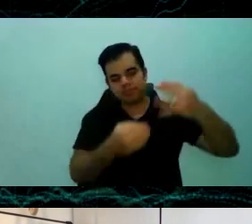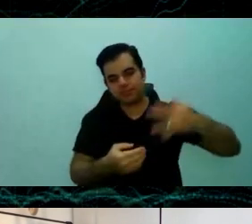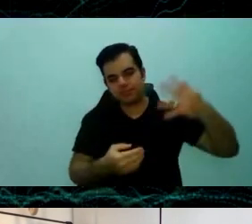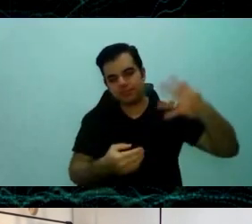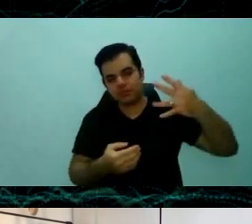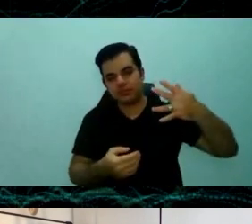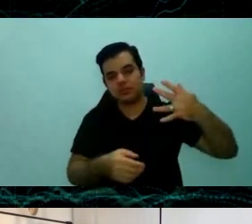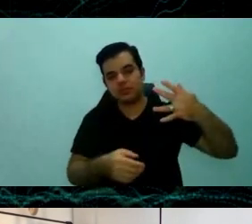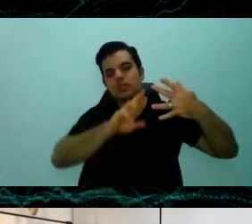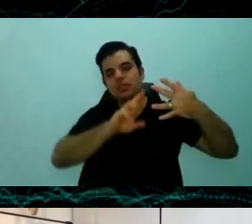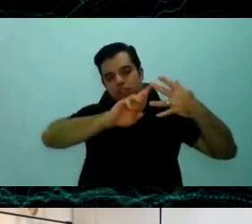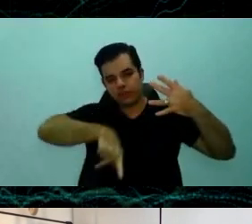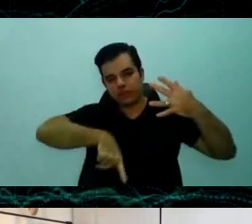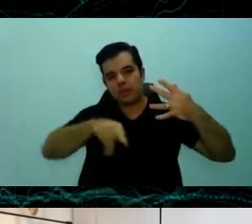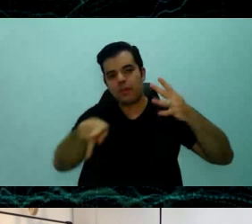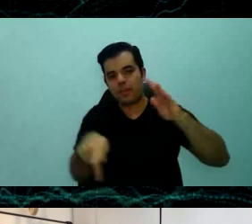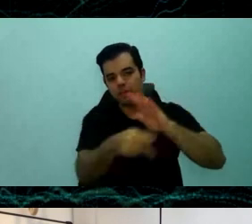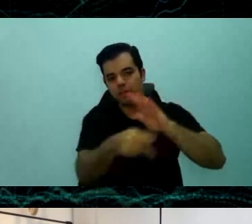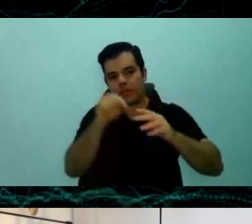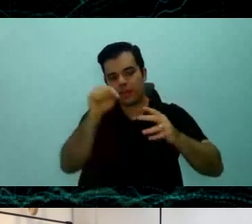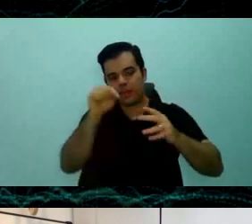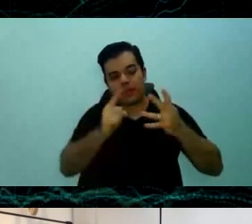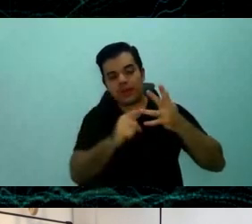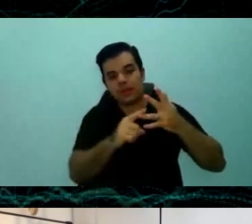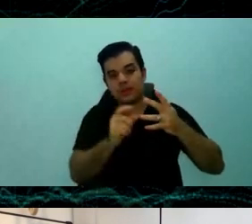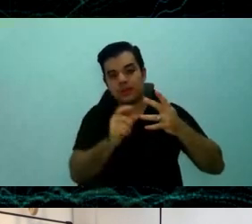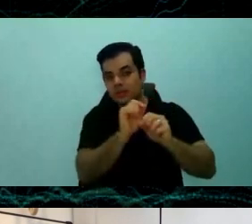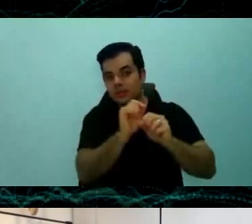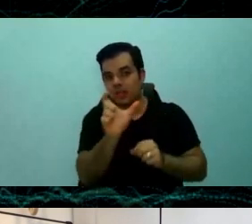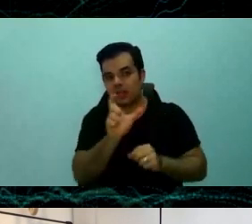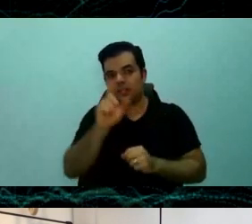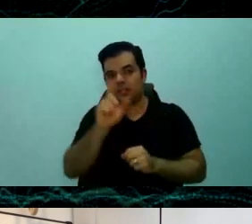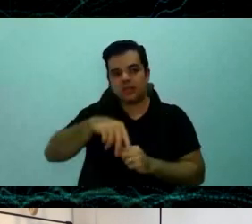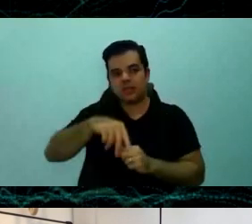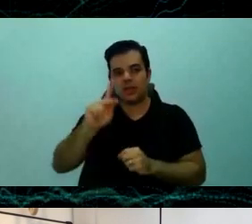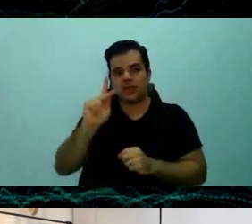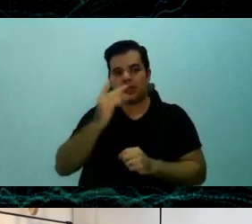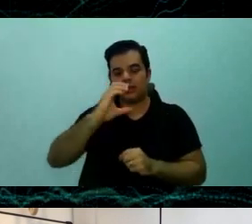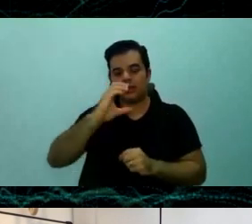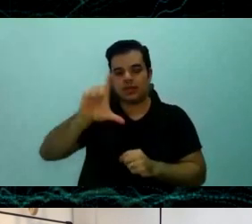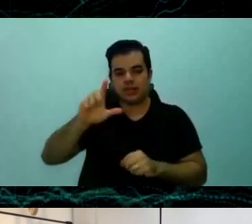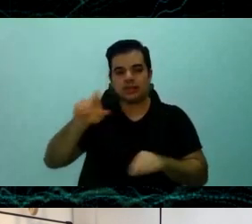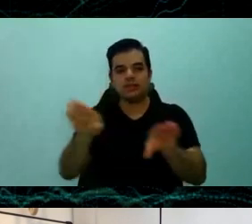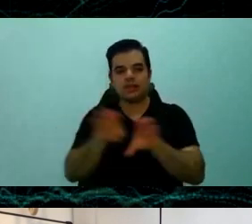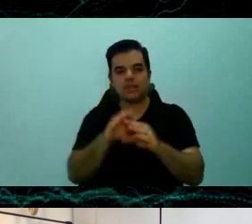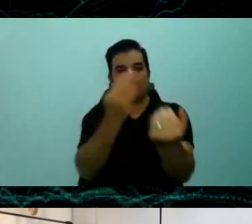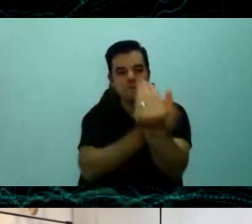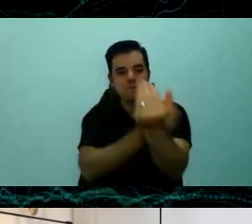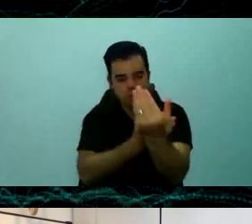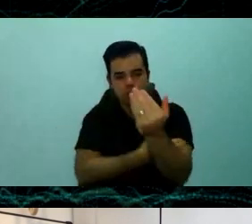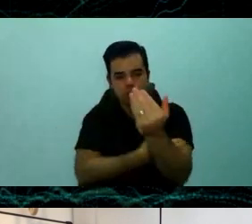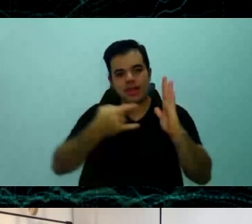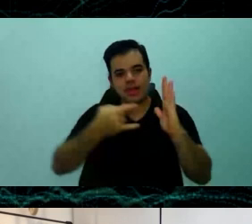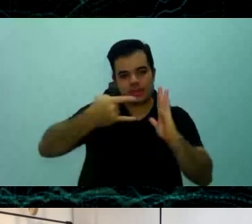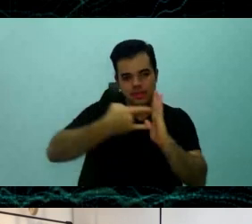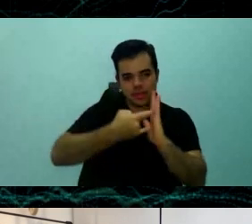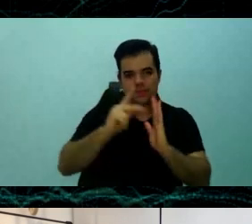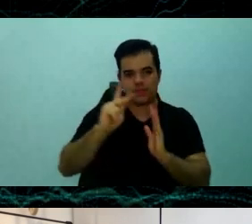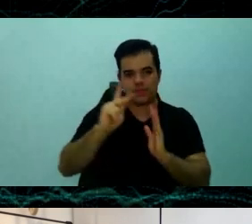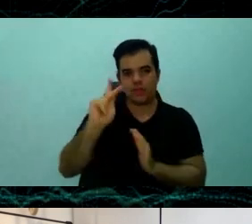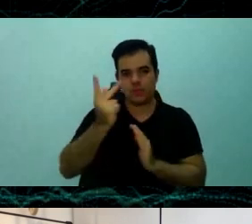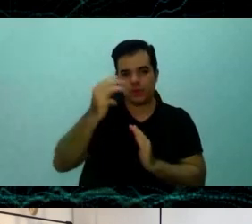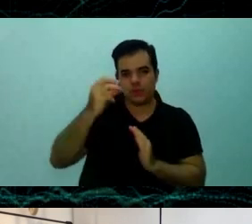HCL aqui na raiz, tá bom? E a gente vê alguns folders de dev, homolog e prod. Legal. Deixa eu abrir